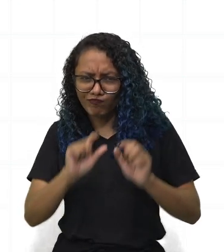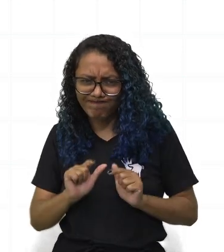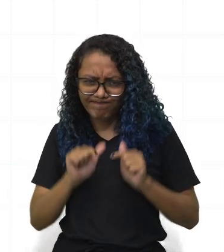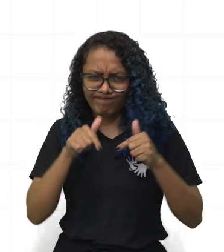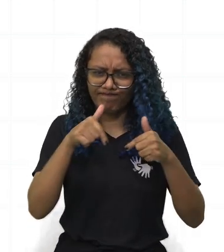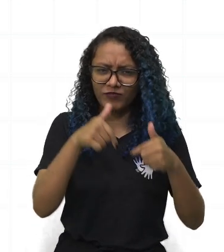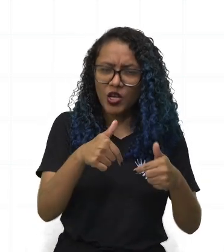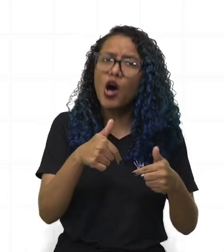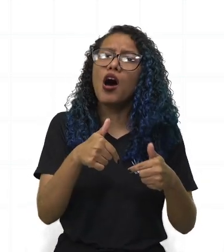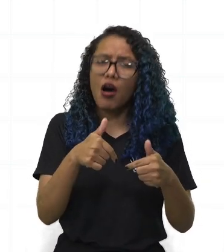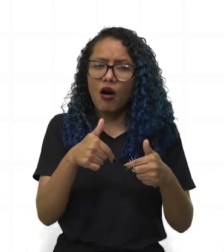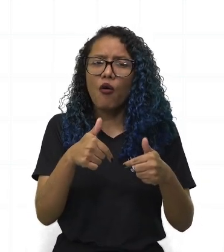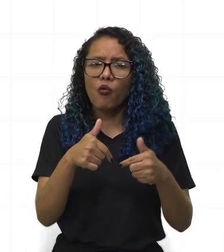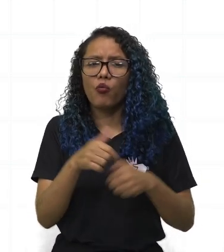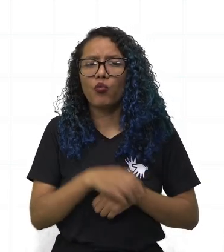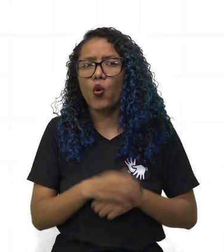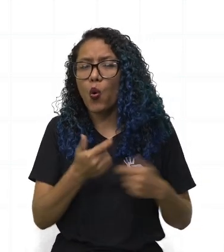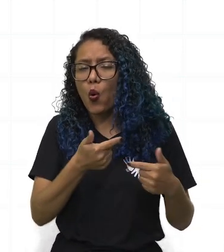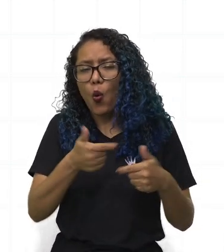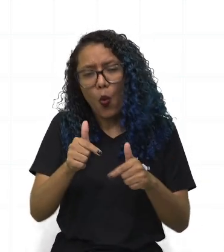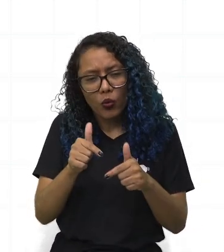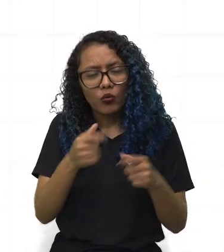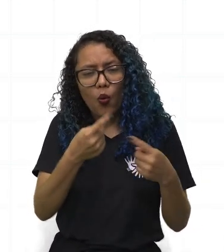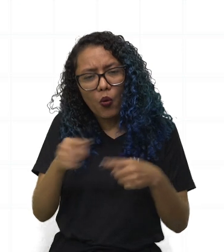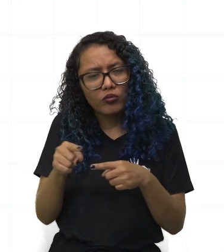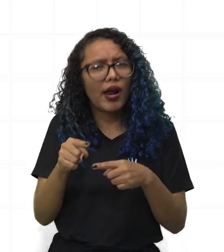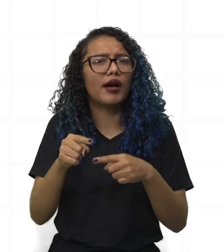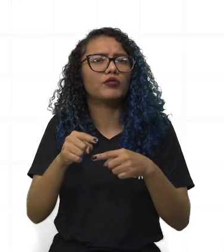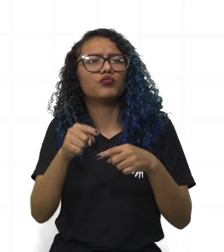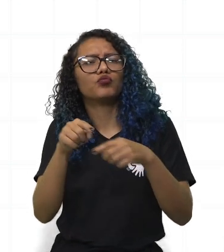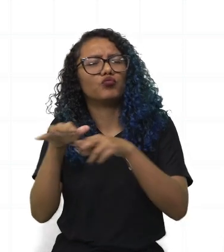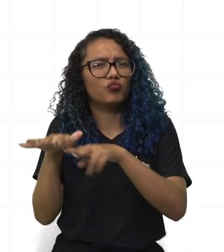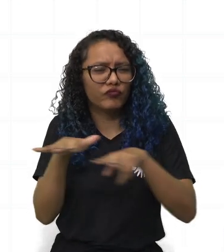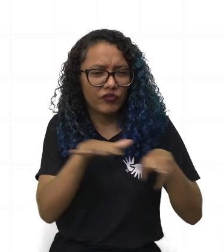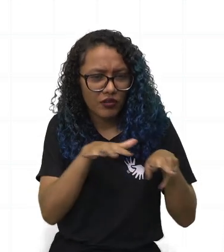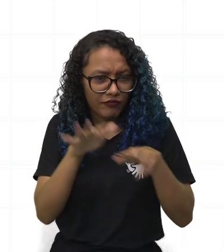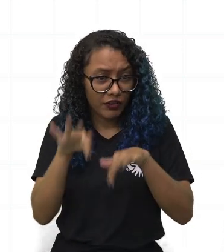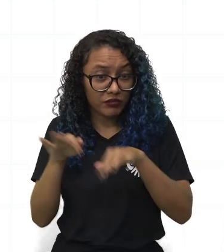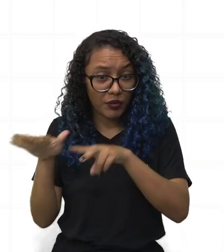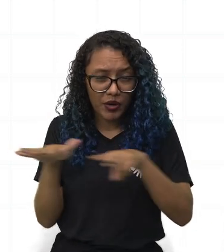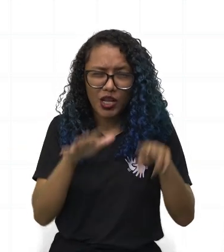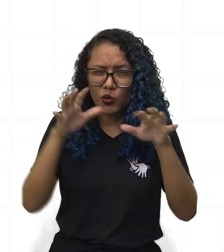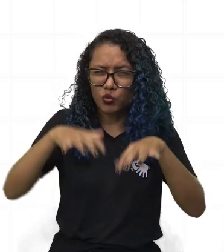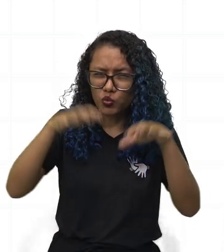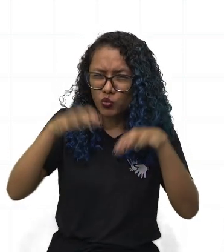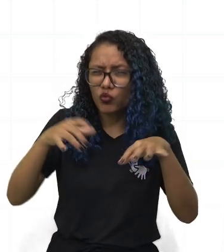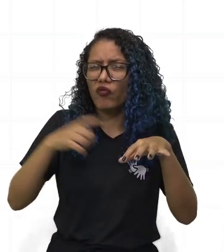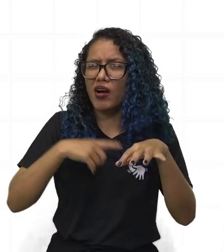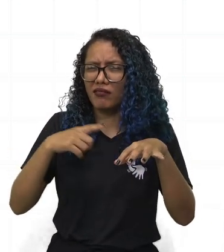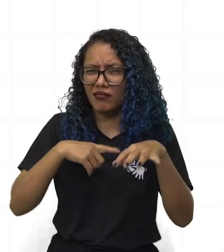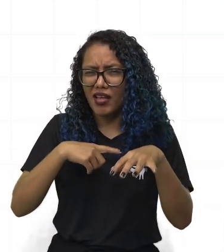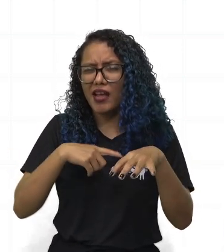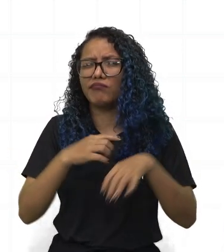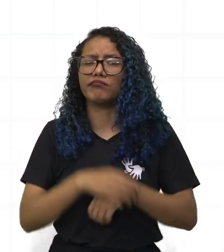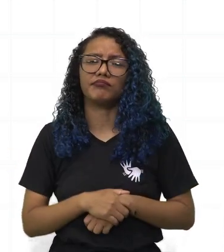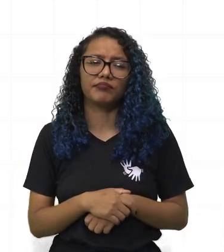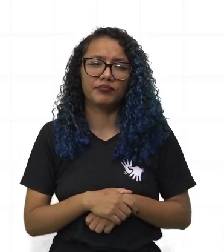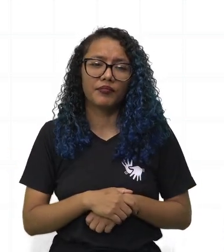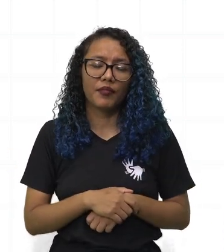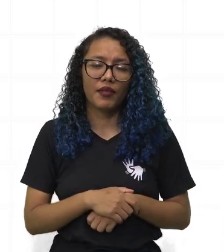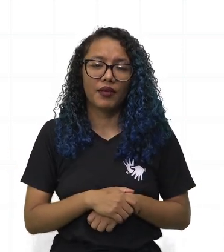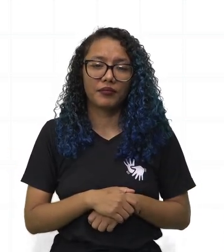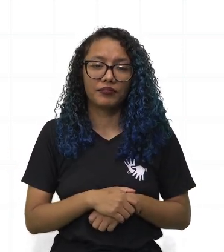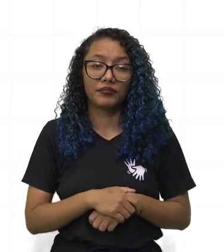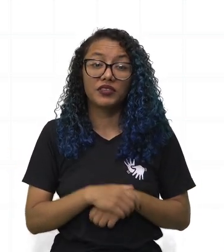chuva neste final de semana. Essa manchete é do governo do estado do Rio de Janeiro. Percebam